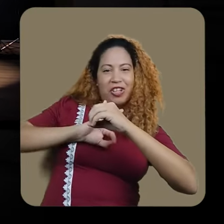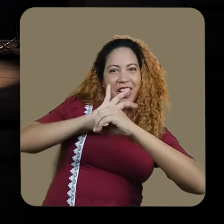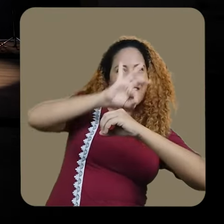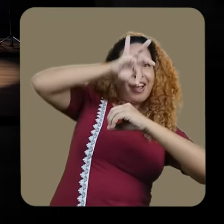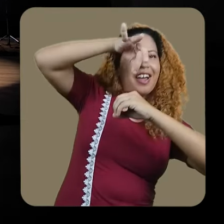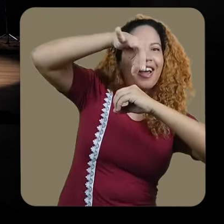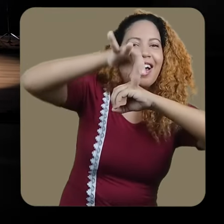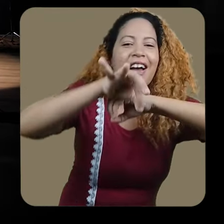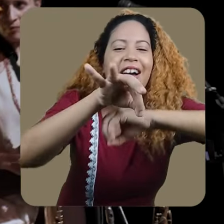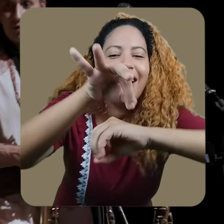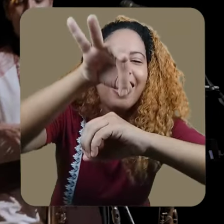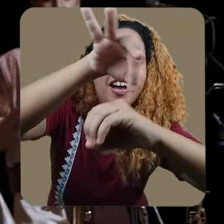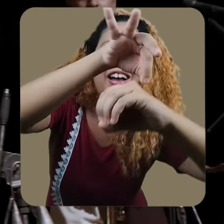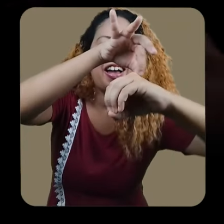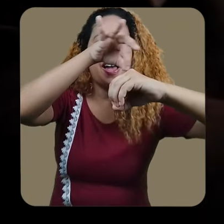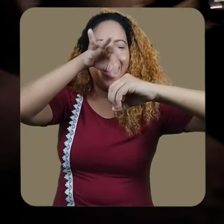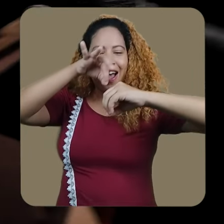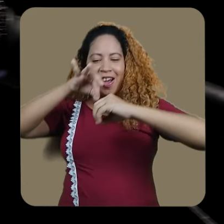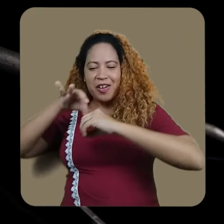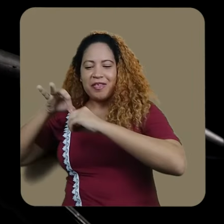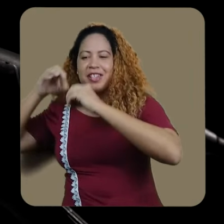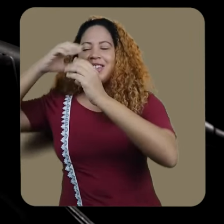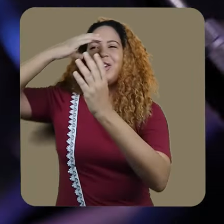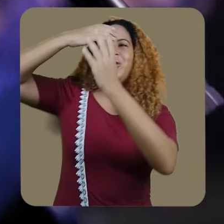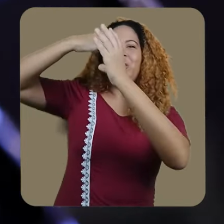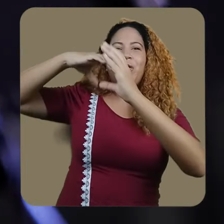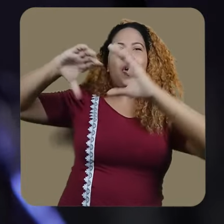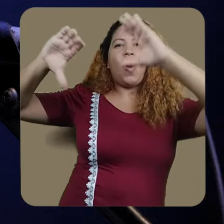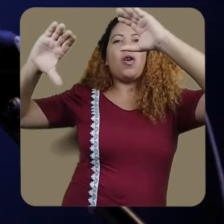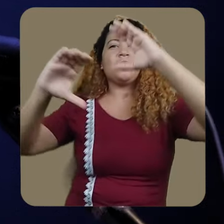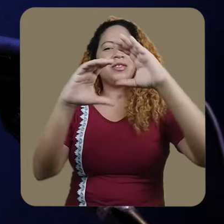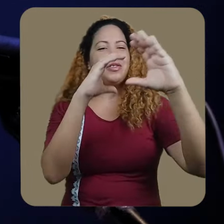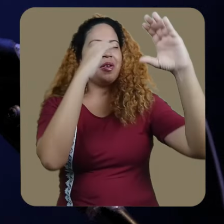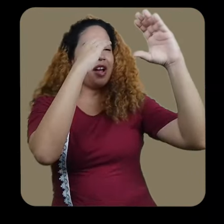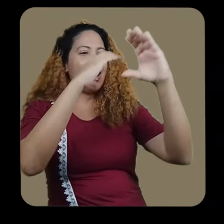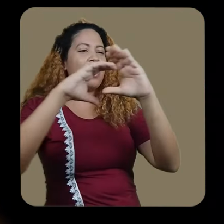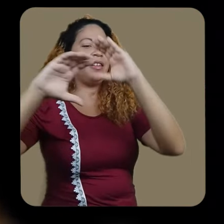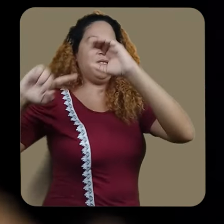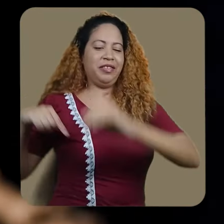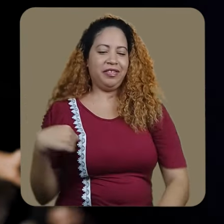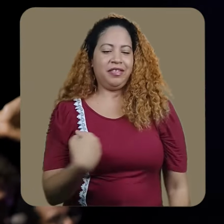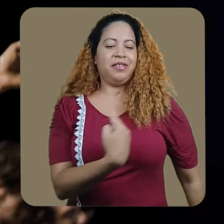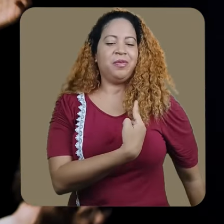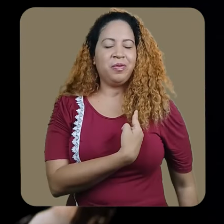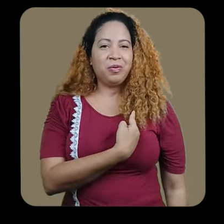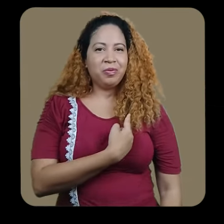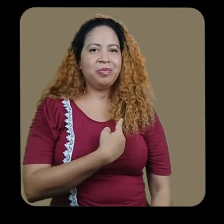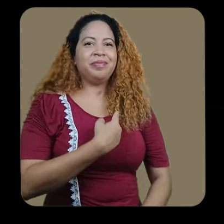Corre o mundo pra ver o mundo girar, fazendo nosso canto.